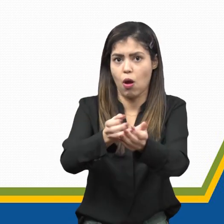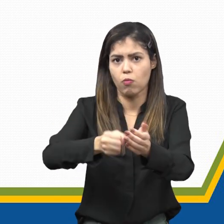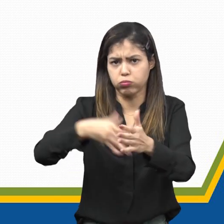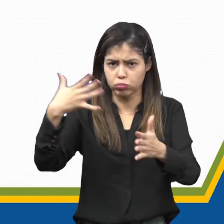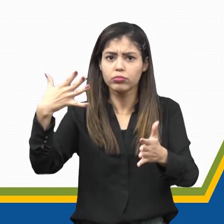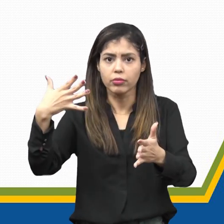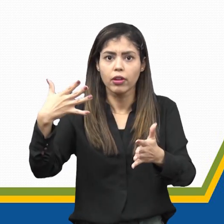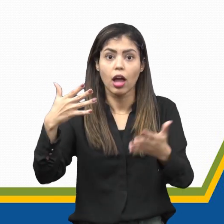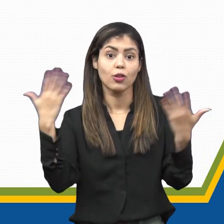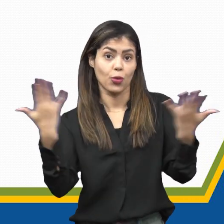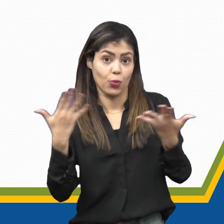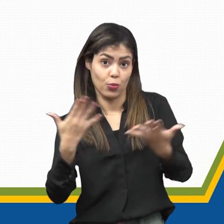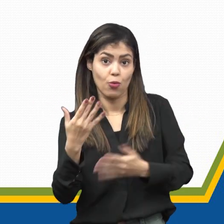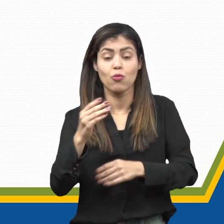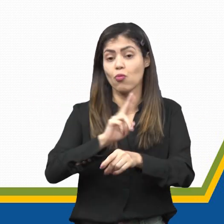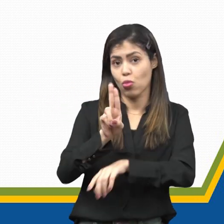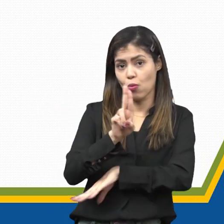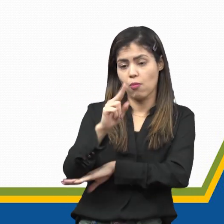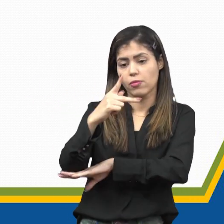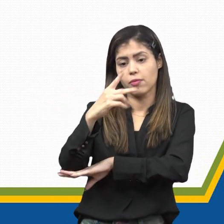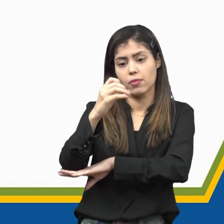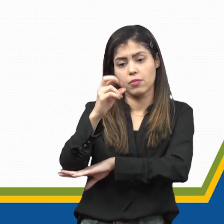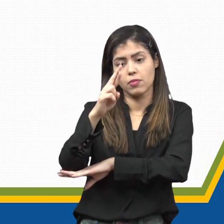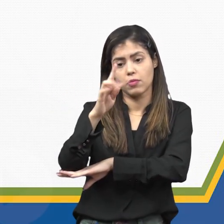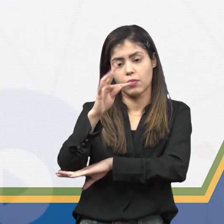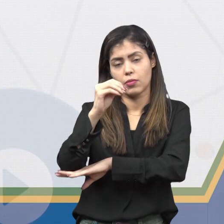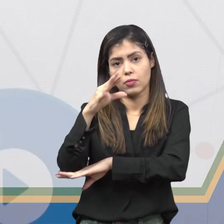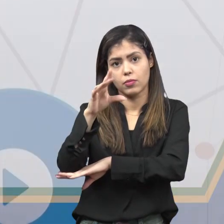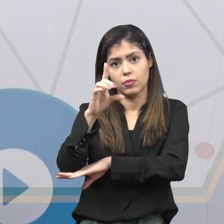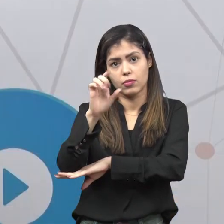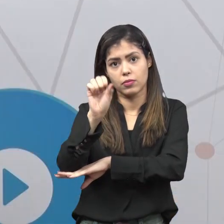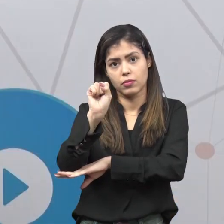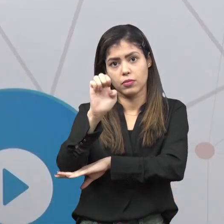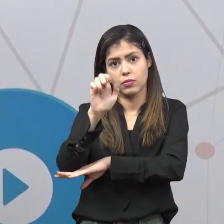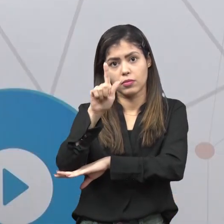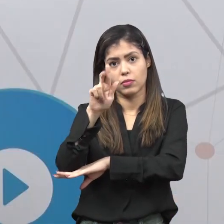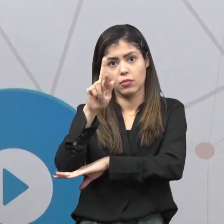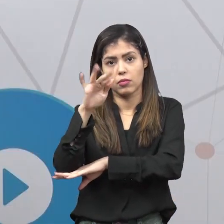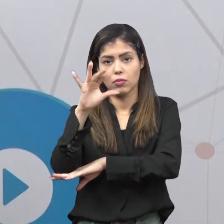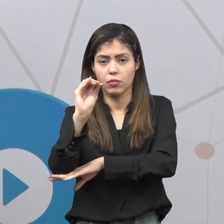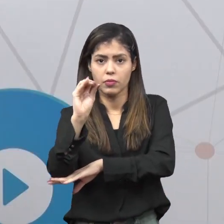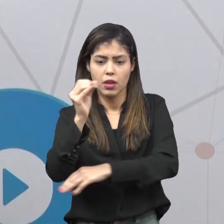que hoje é Porto Seguro. Ele chega aí com essas pessoas e ele acaba então